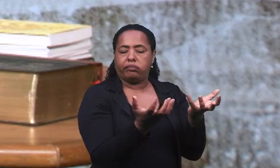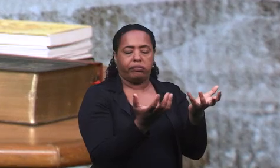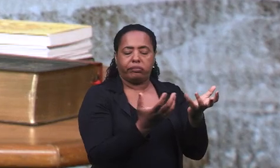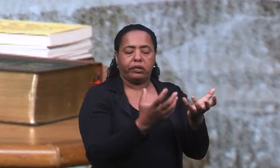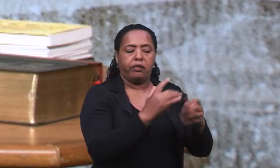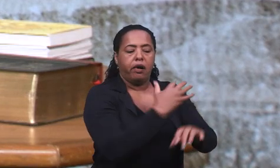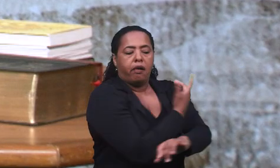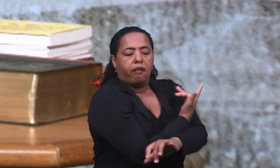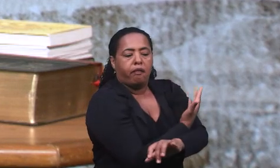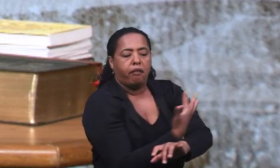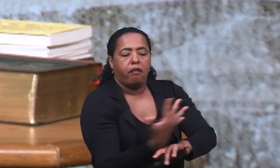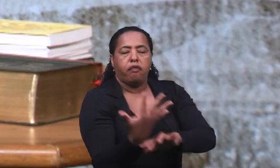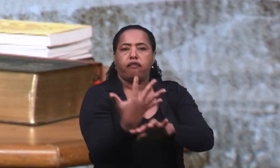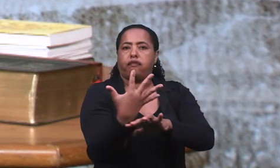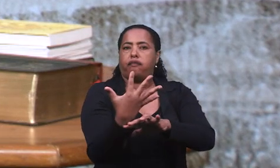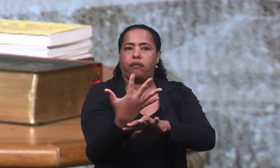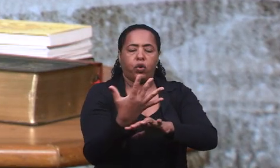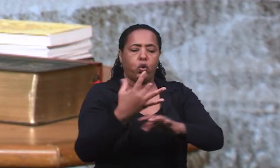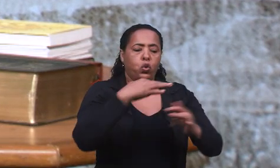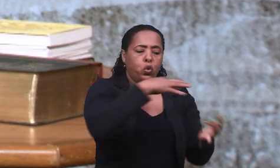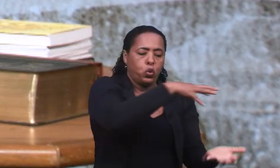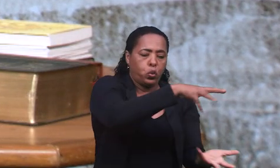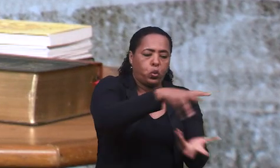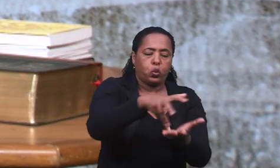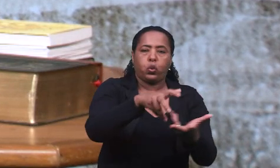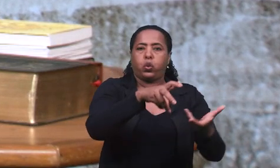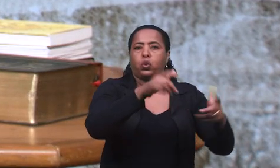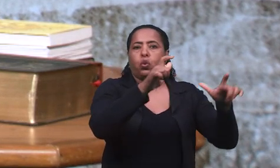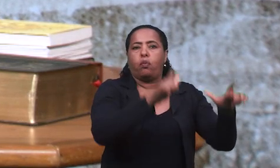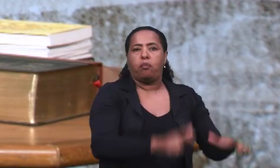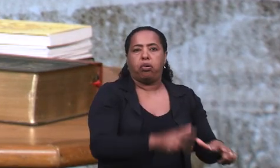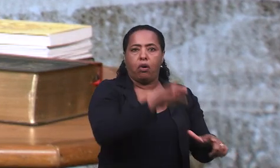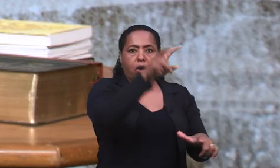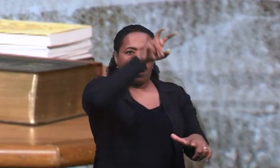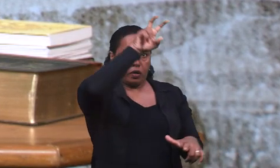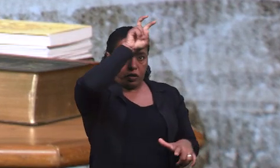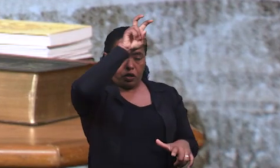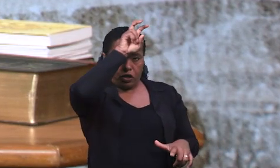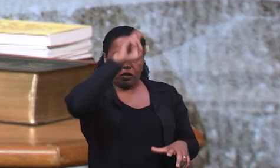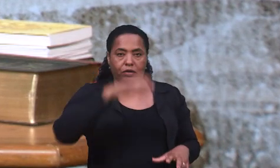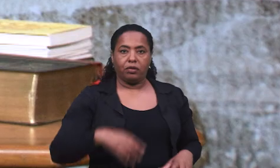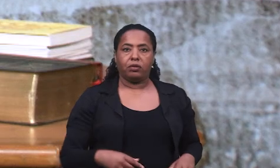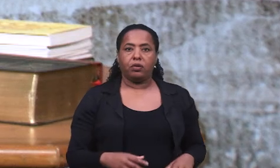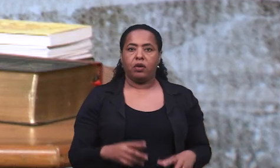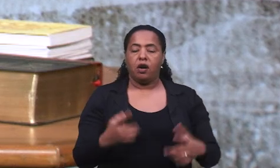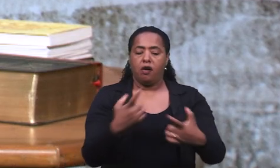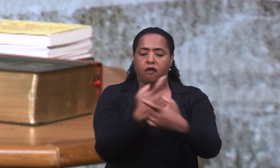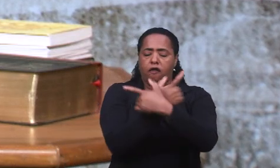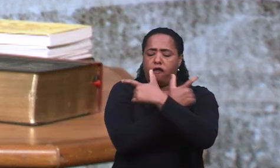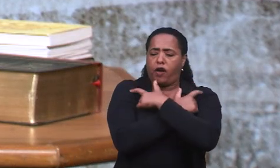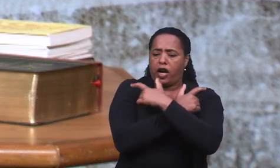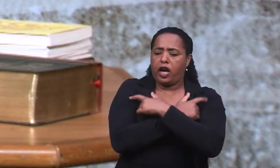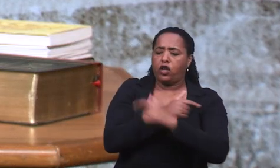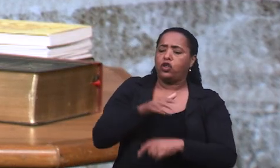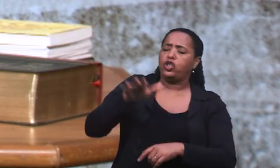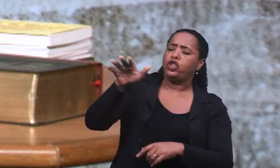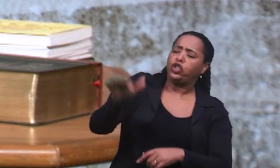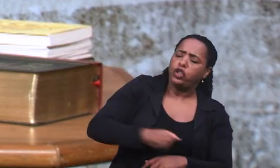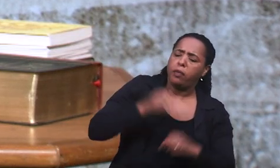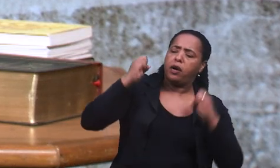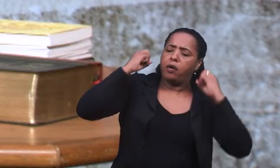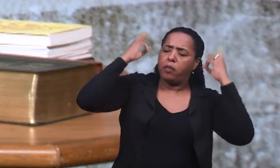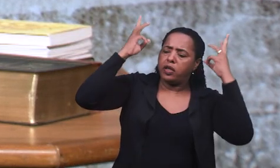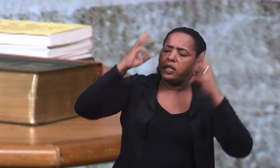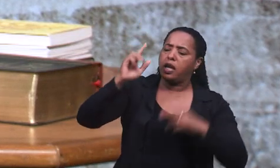erva do campo, em toda a terra do Egito. Então Faraó se apressou a chamar a Moisés e a